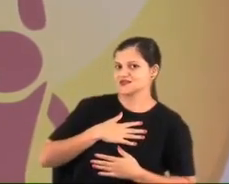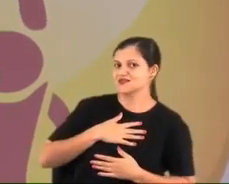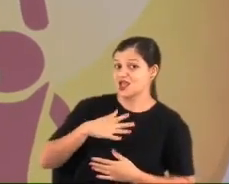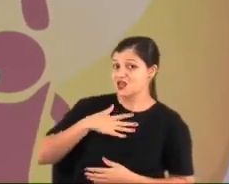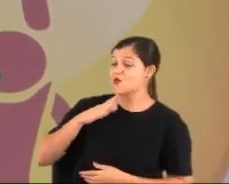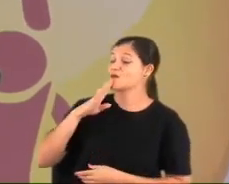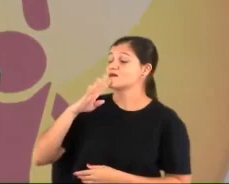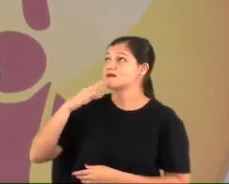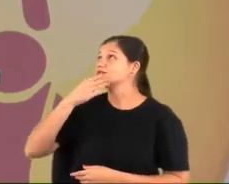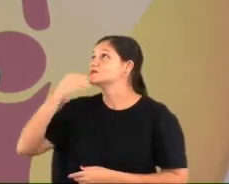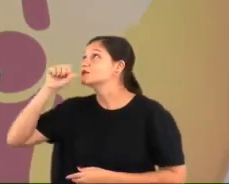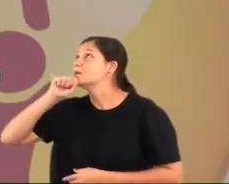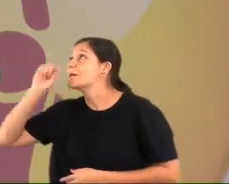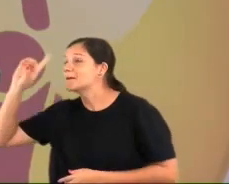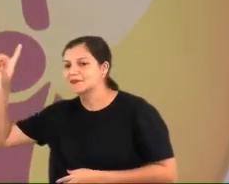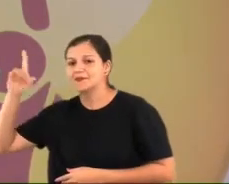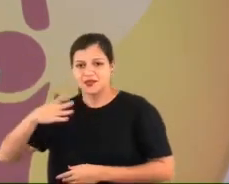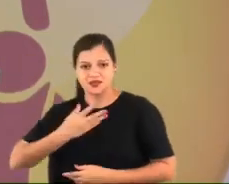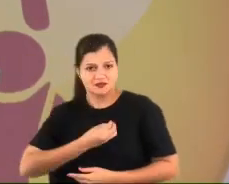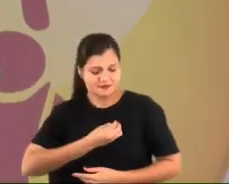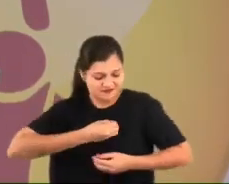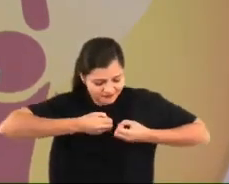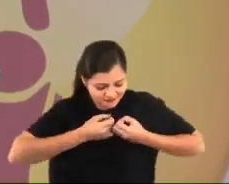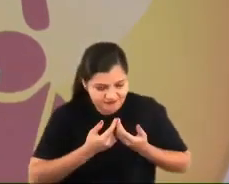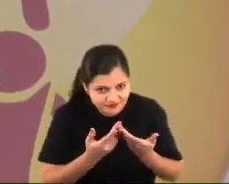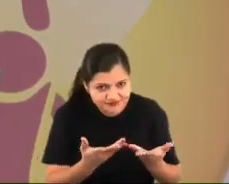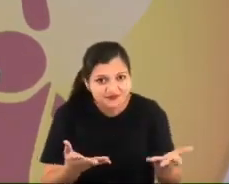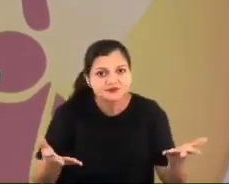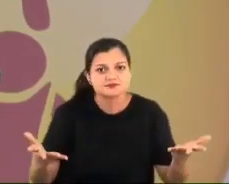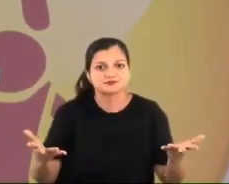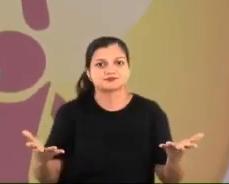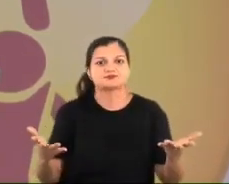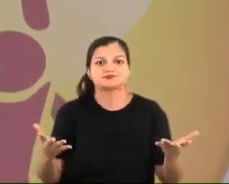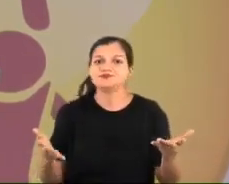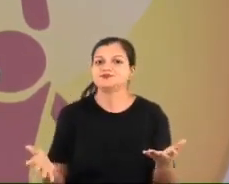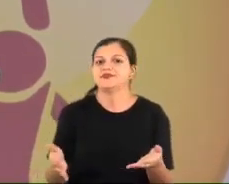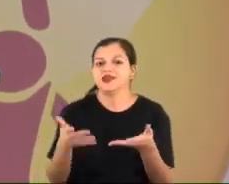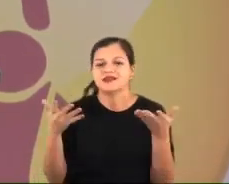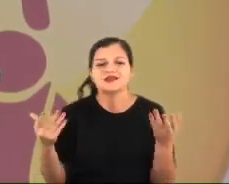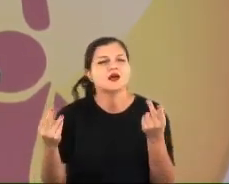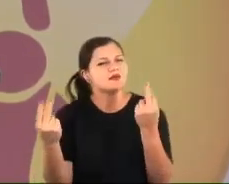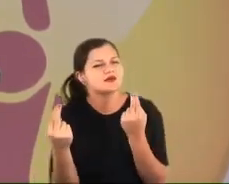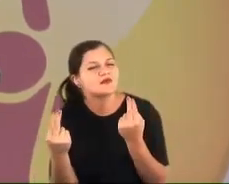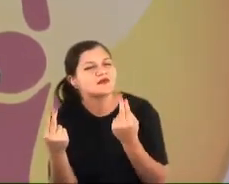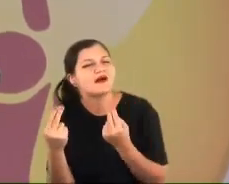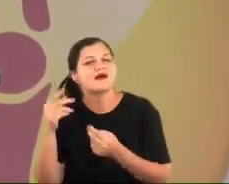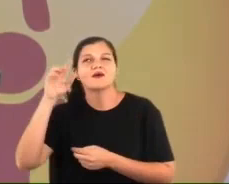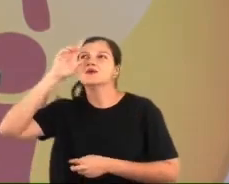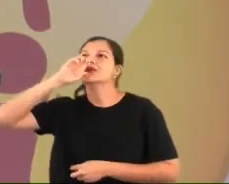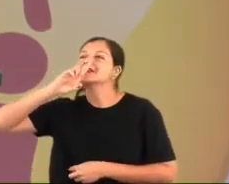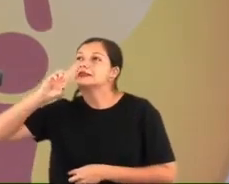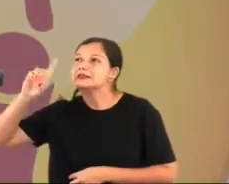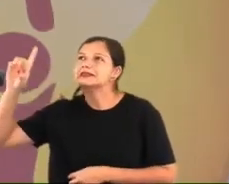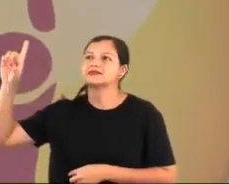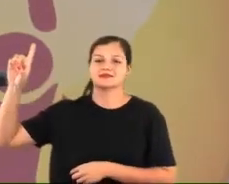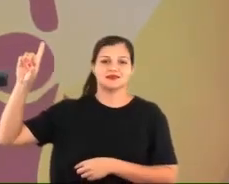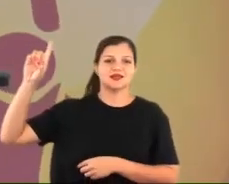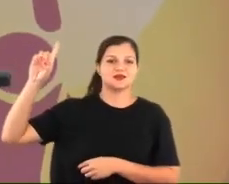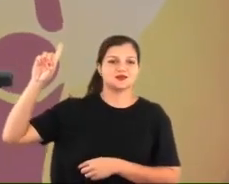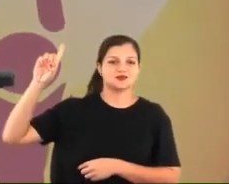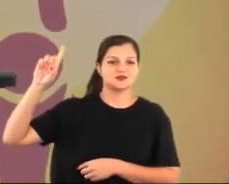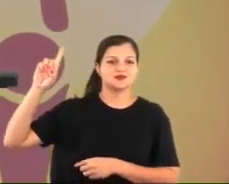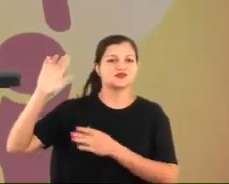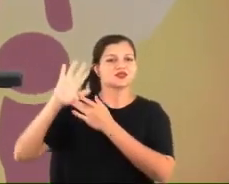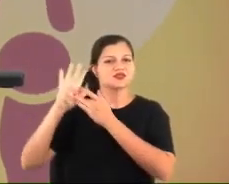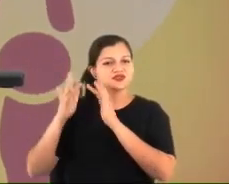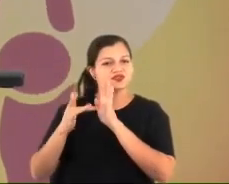ovelhas. Gente, do mesmo jeito que Deus, Yahvé, Jeová era o nosso pastor, Jesus